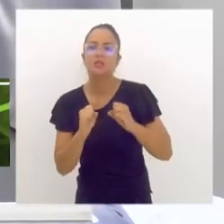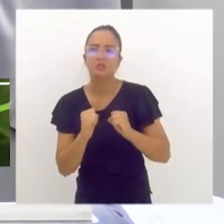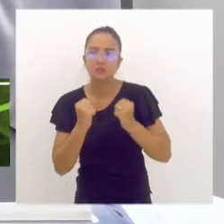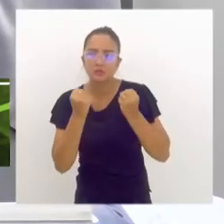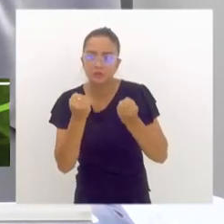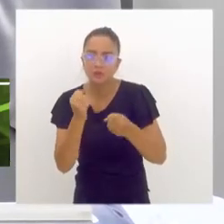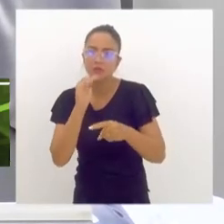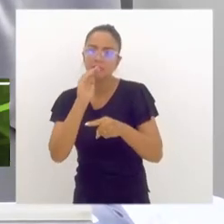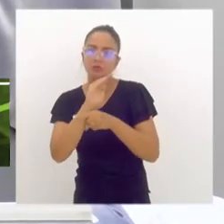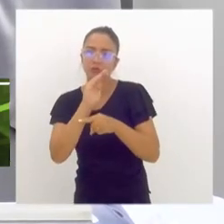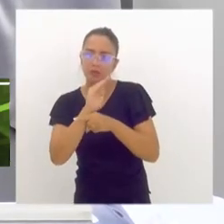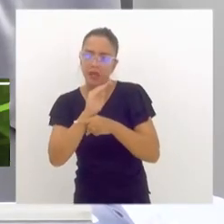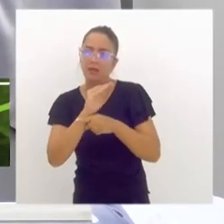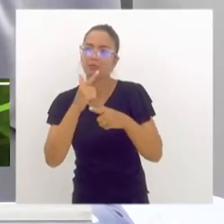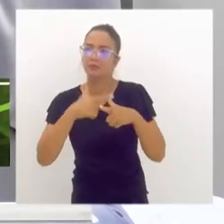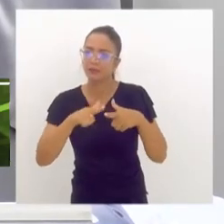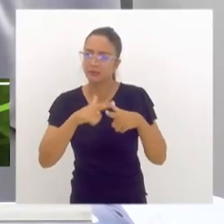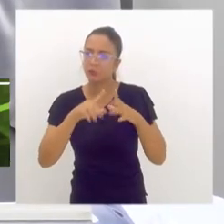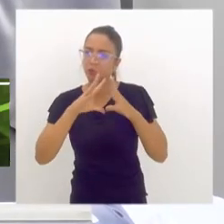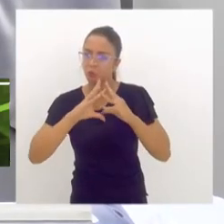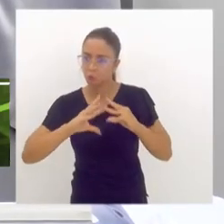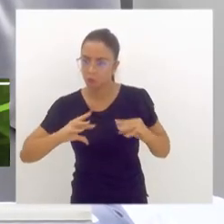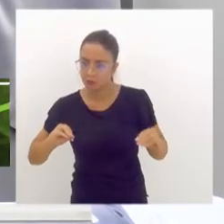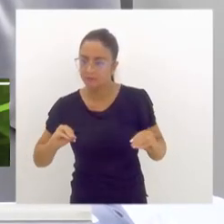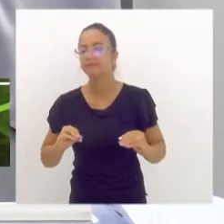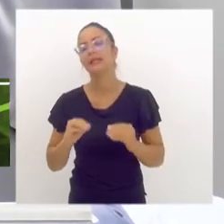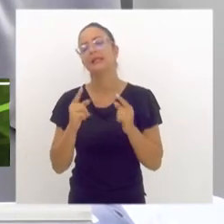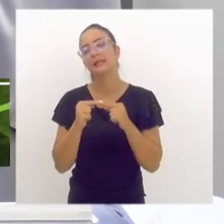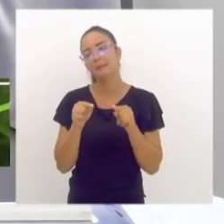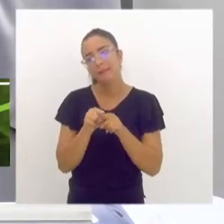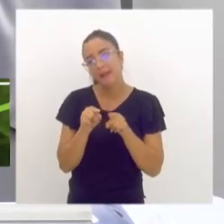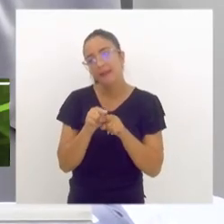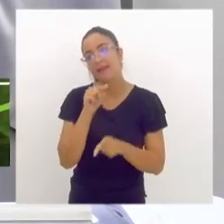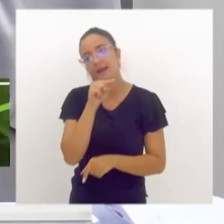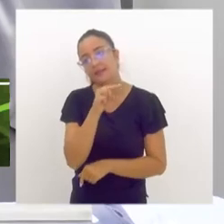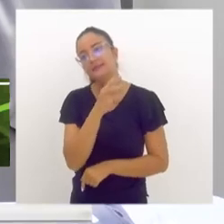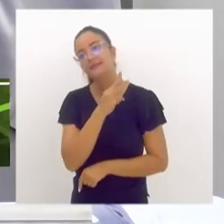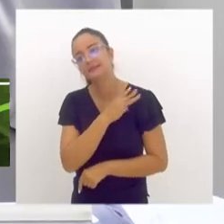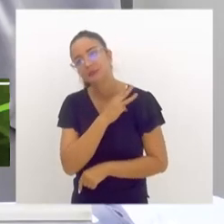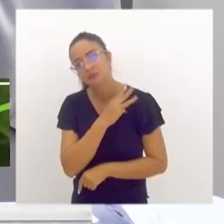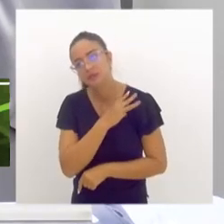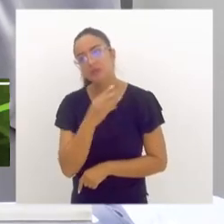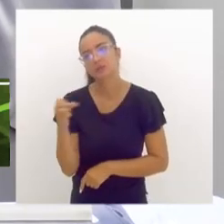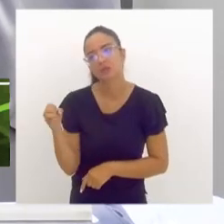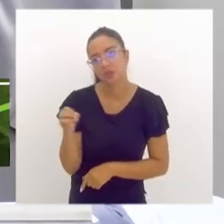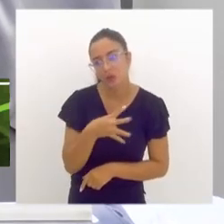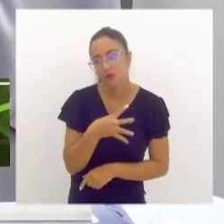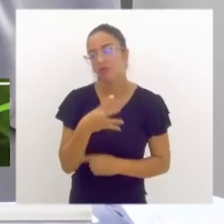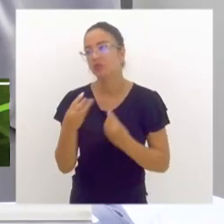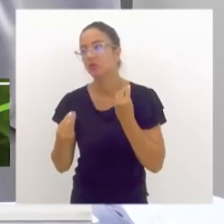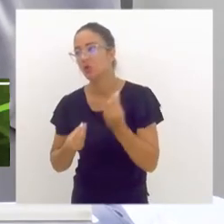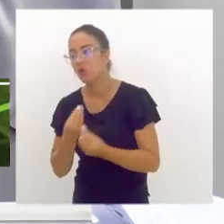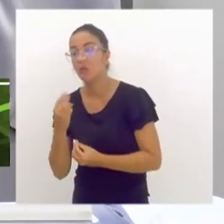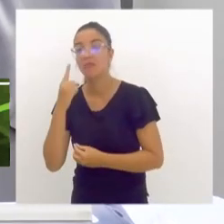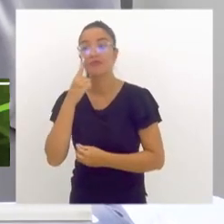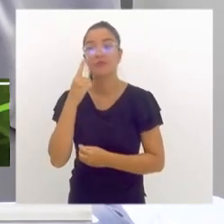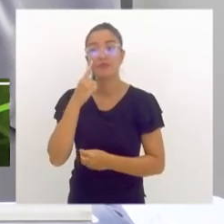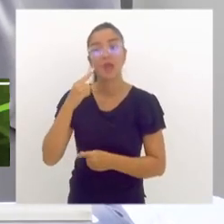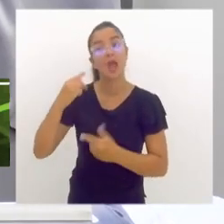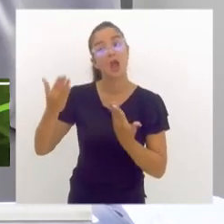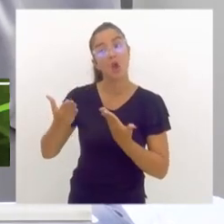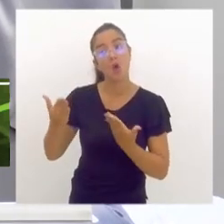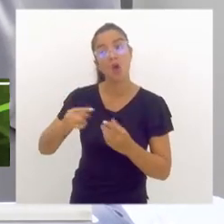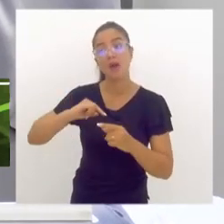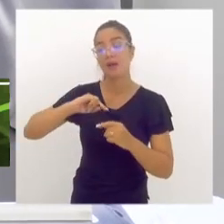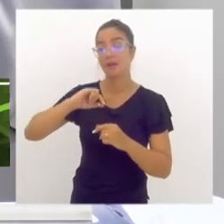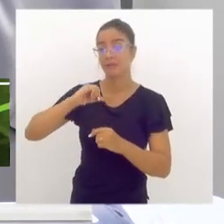proposta de reforma do ensino médio. Então, vamos agora, nesse novo ciclo político, tentar incidir sobre